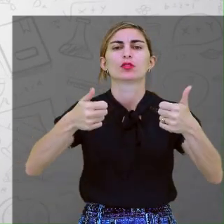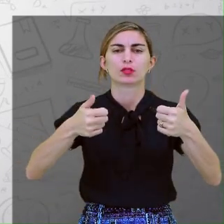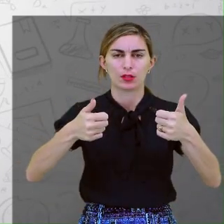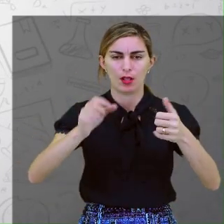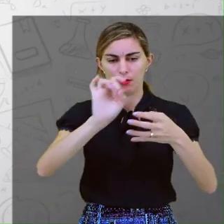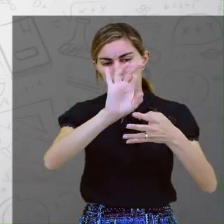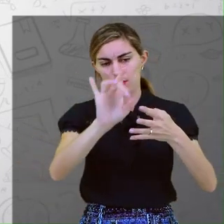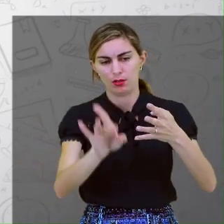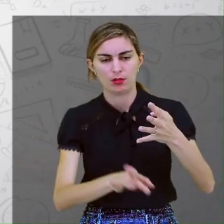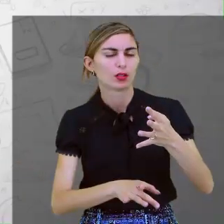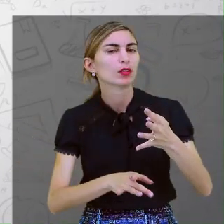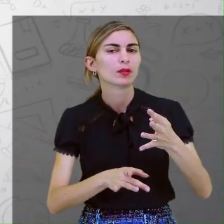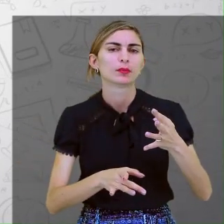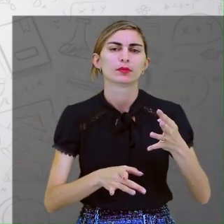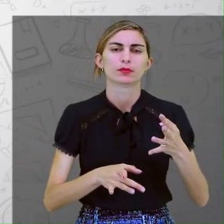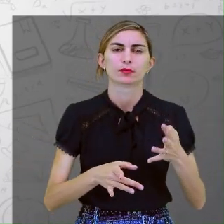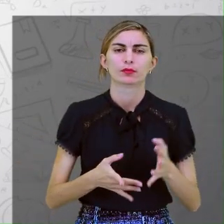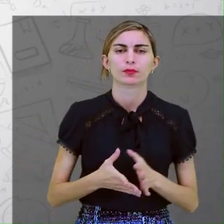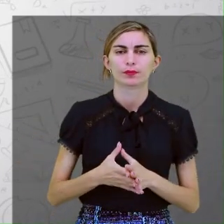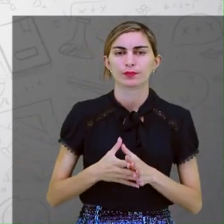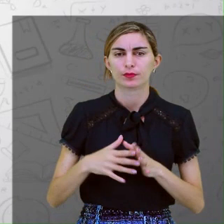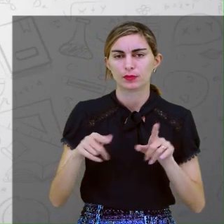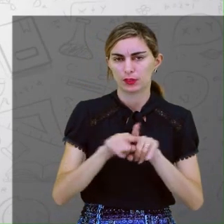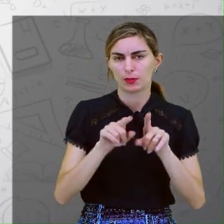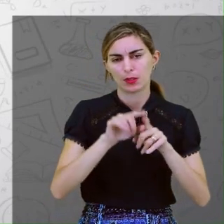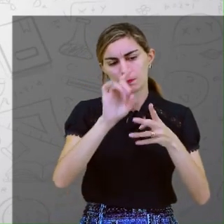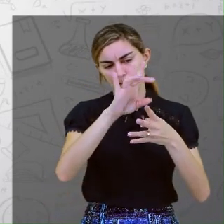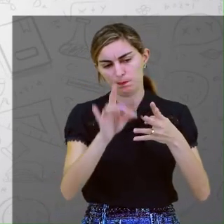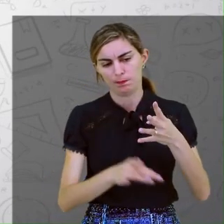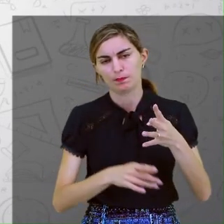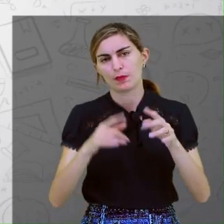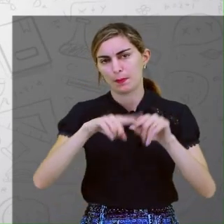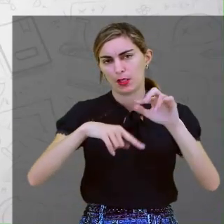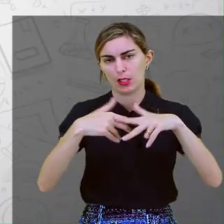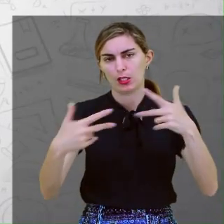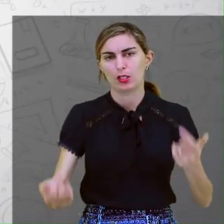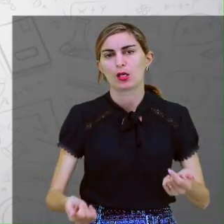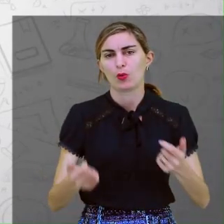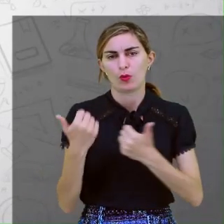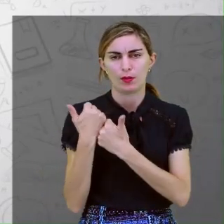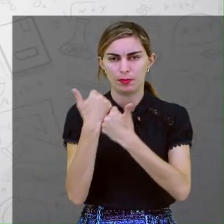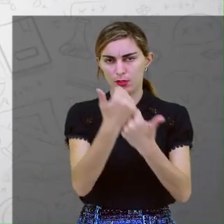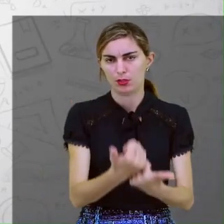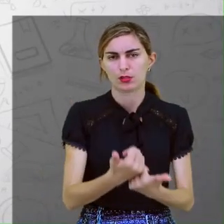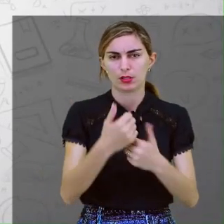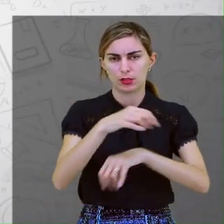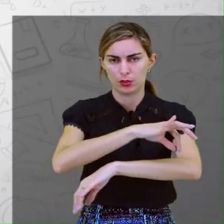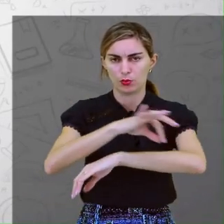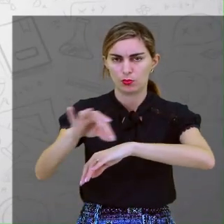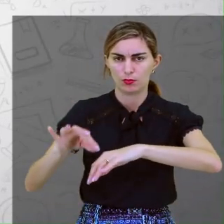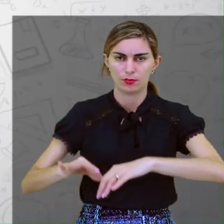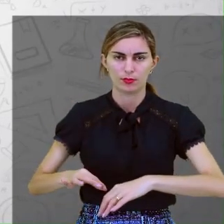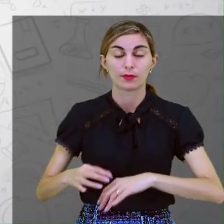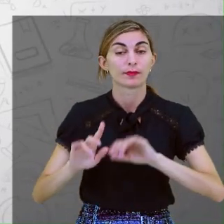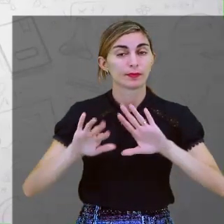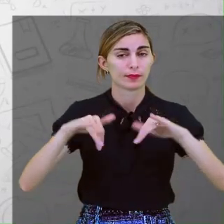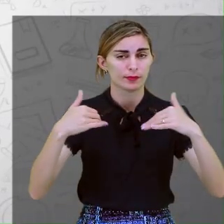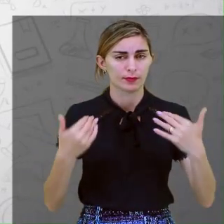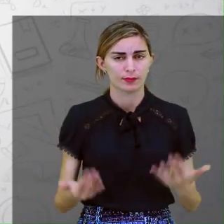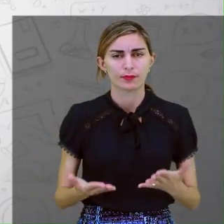o detalhamento e a especificação dos materiais, né, durante a representação gráfica.